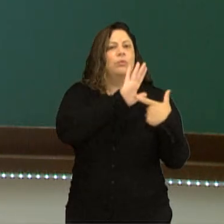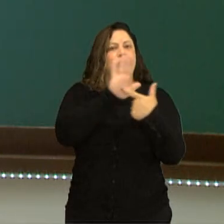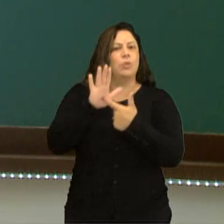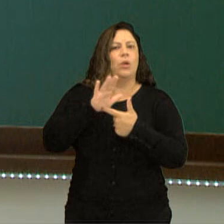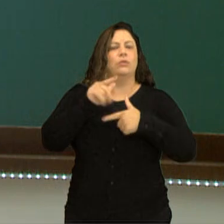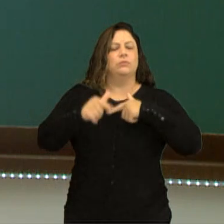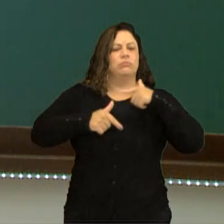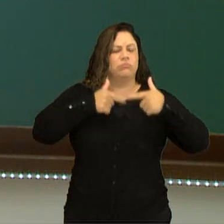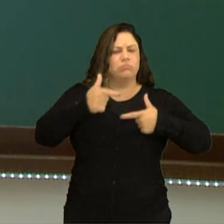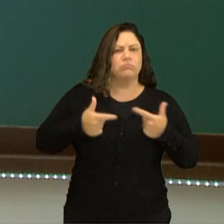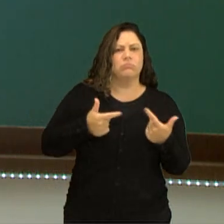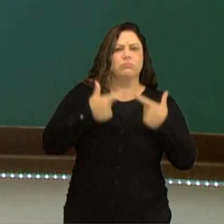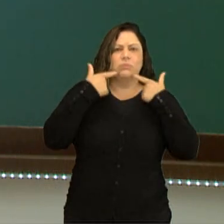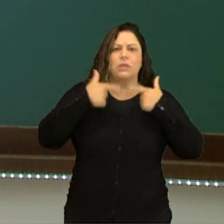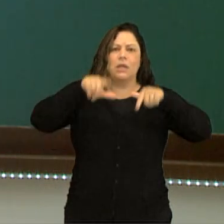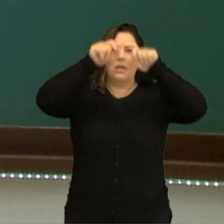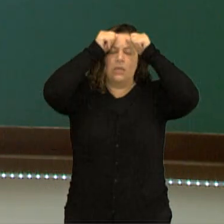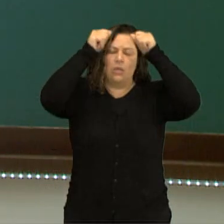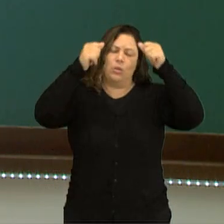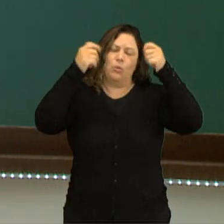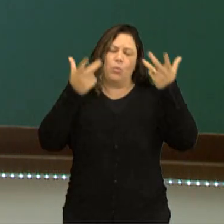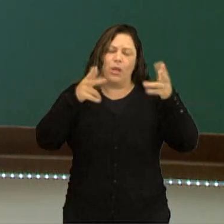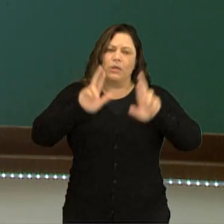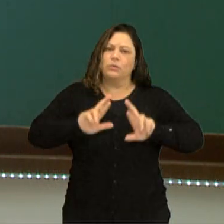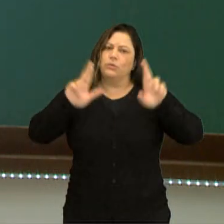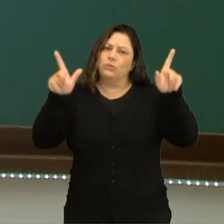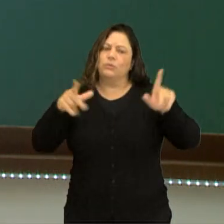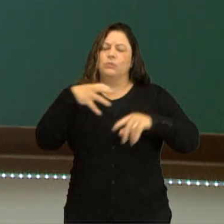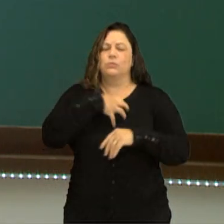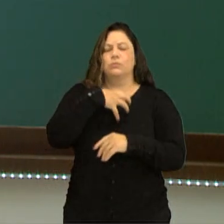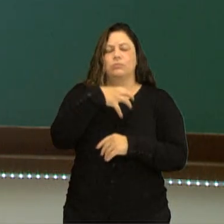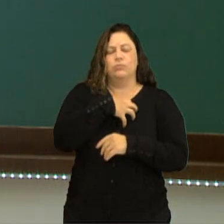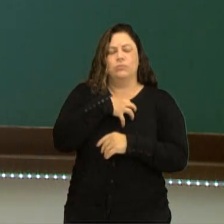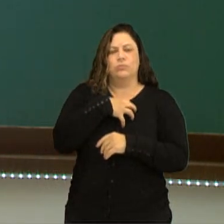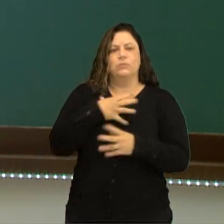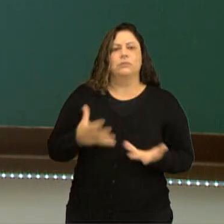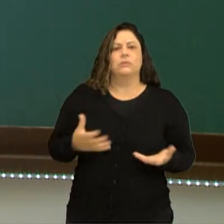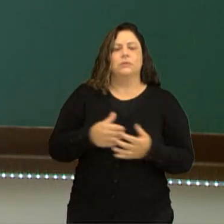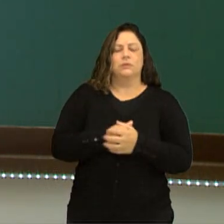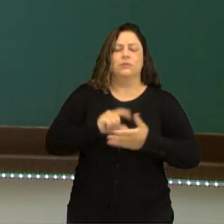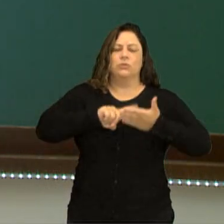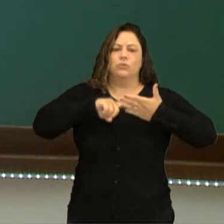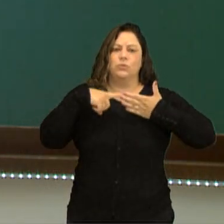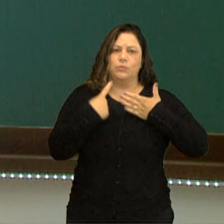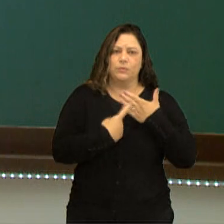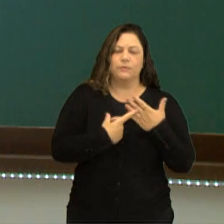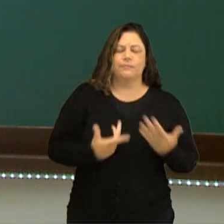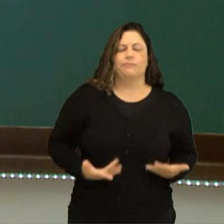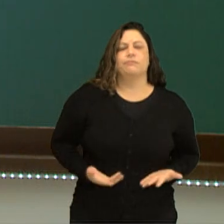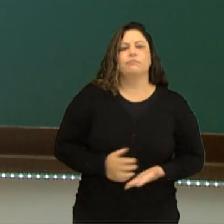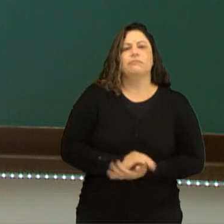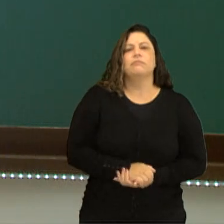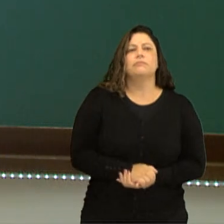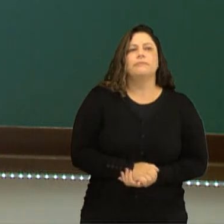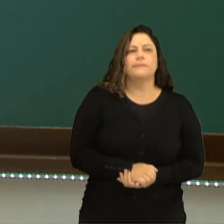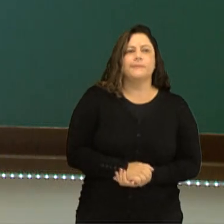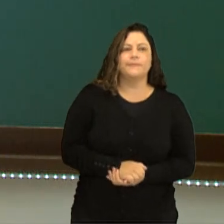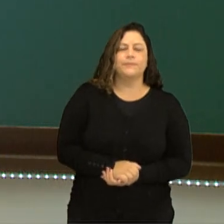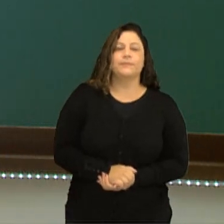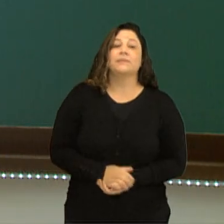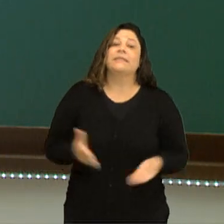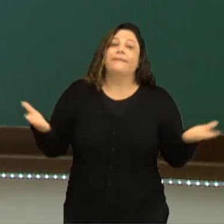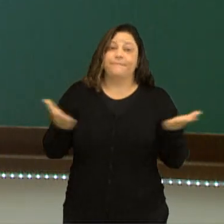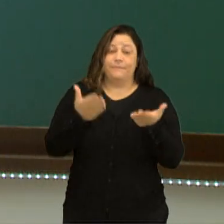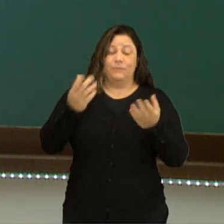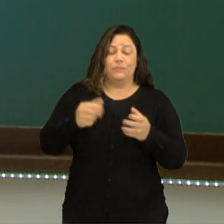trabalho com a linguagem fora do comum, fora do sentido literal, um sentido figurado. Vejamos agora